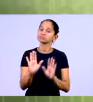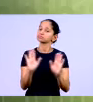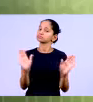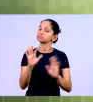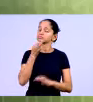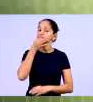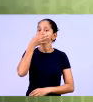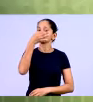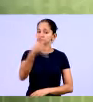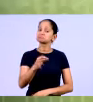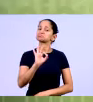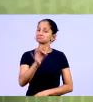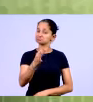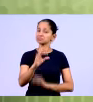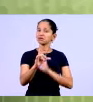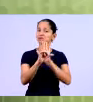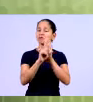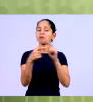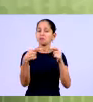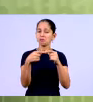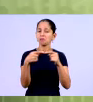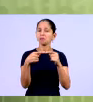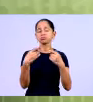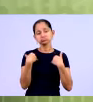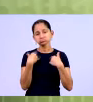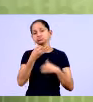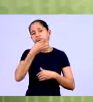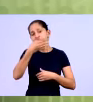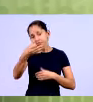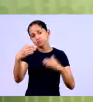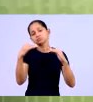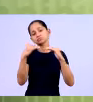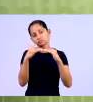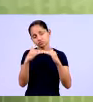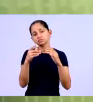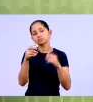de vista, está correta a visão do poder público em